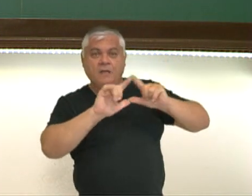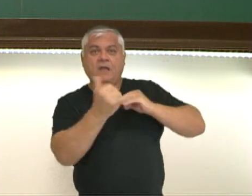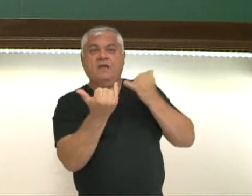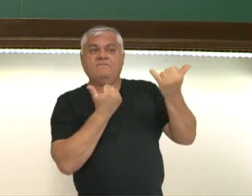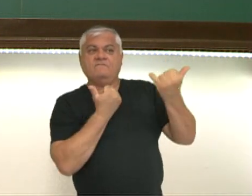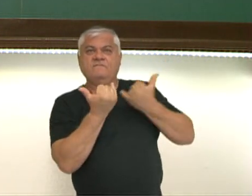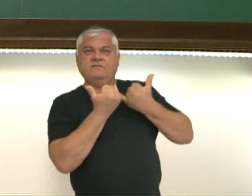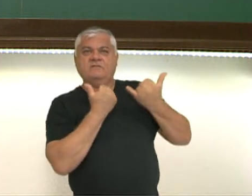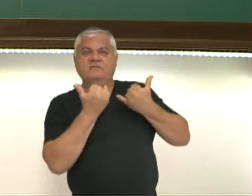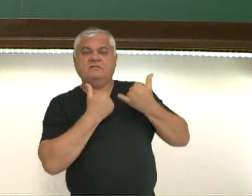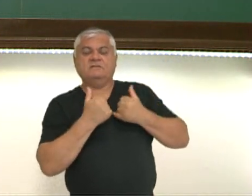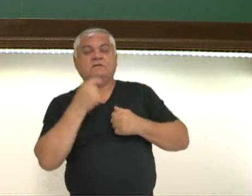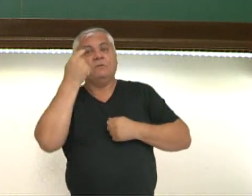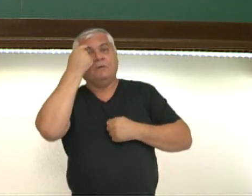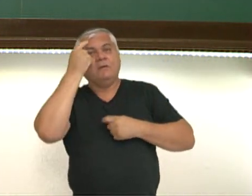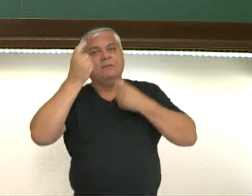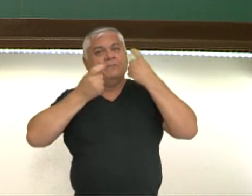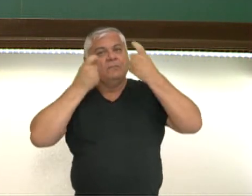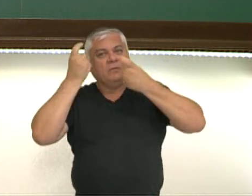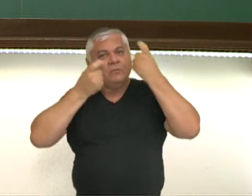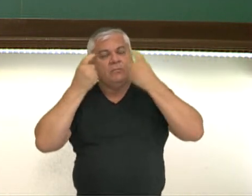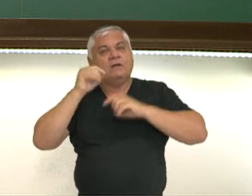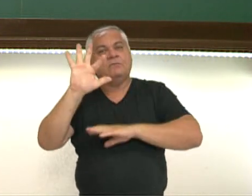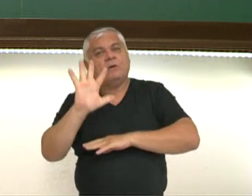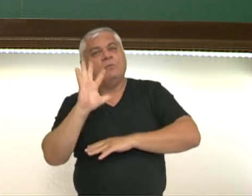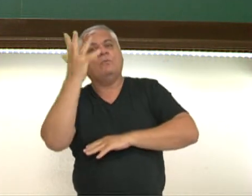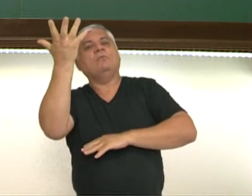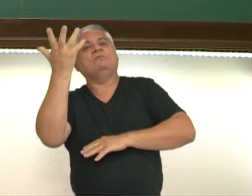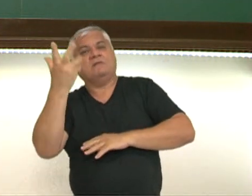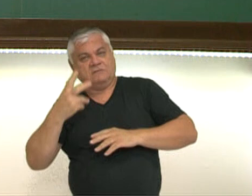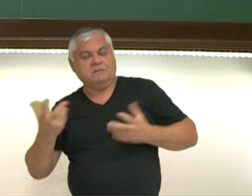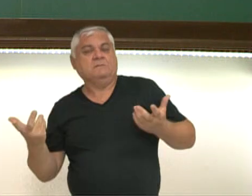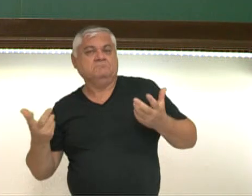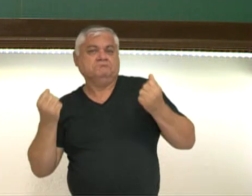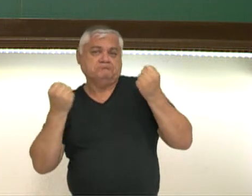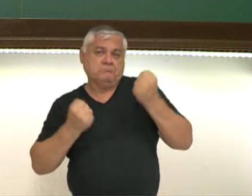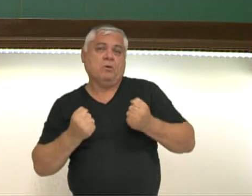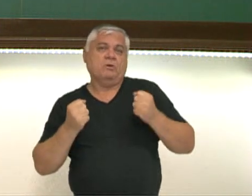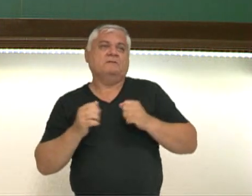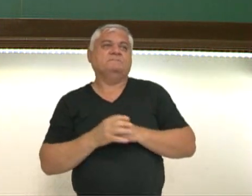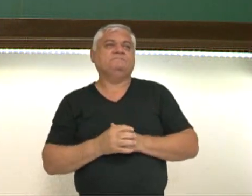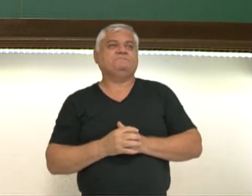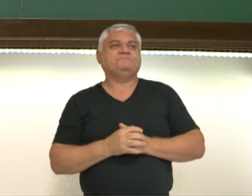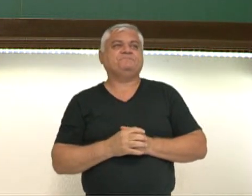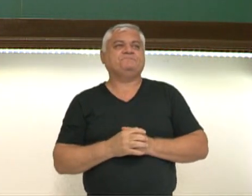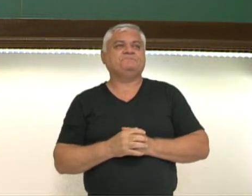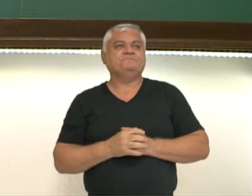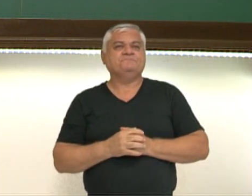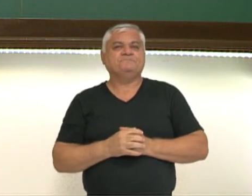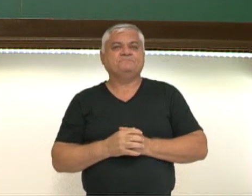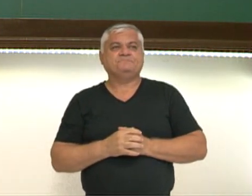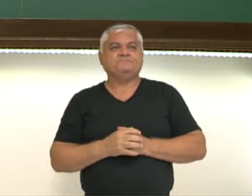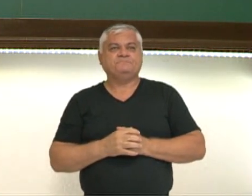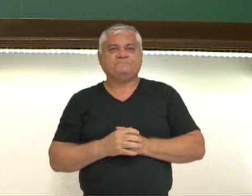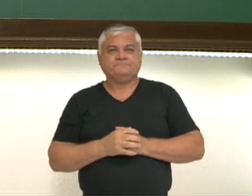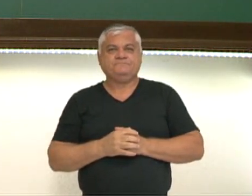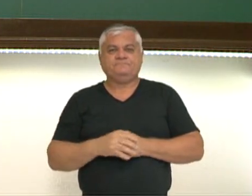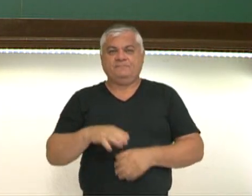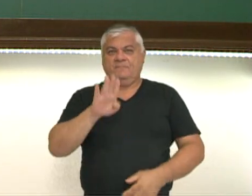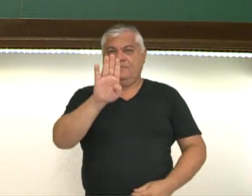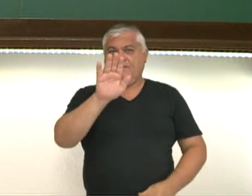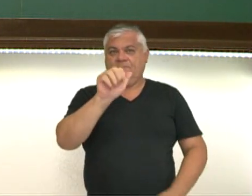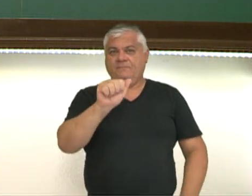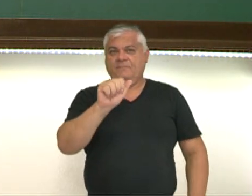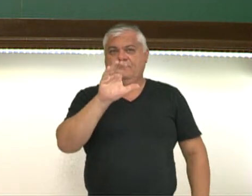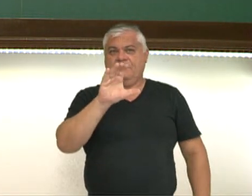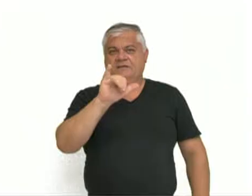pensando nos acidentes que poderiam, porventura, possam acontecer. Também nós temos como estratégia as